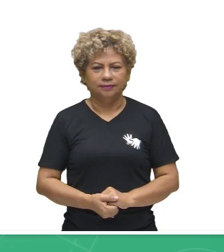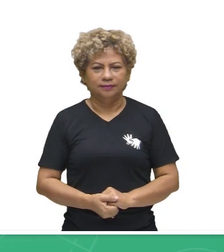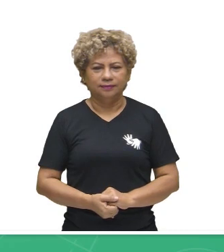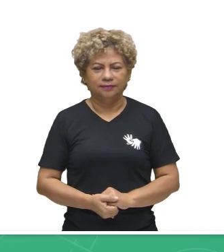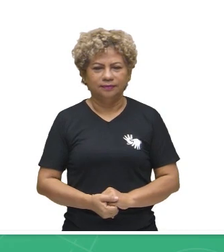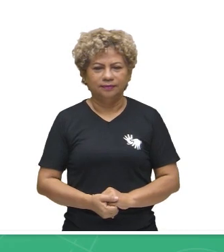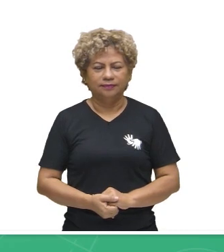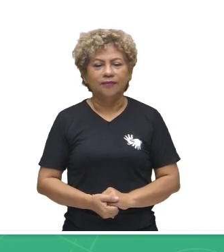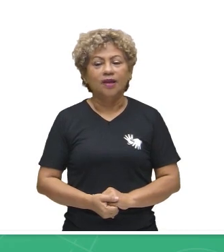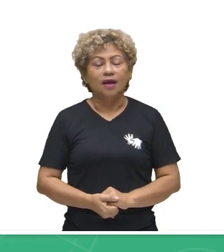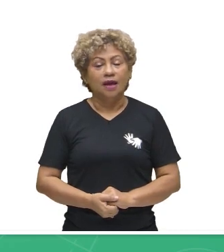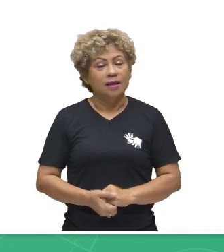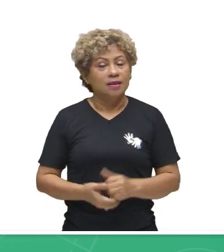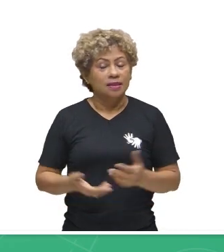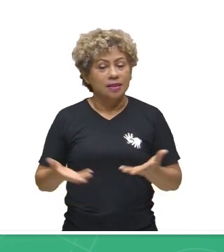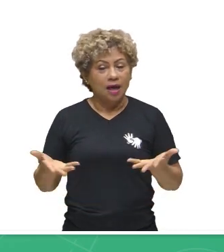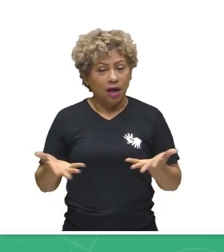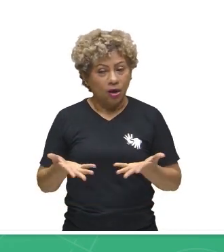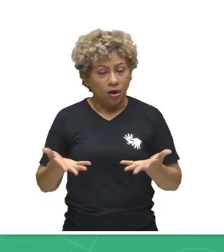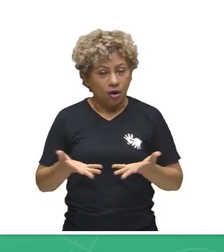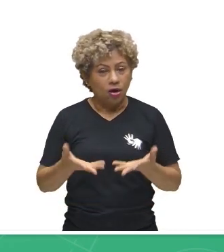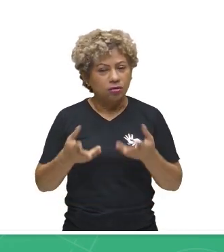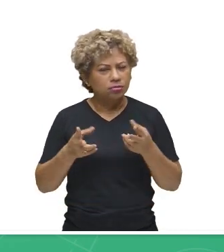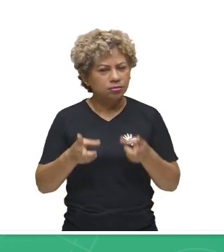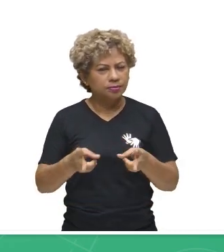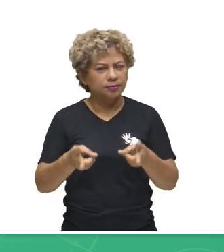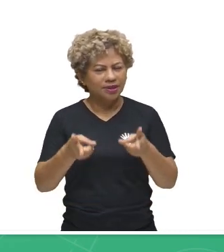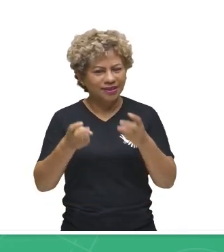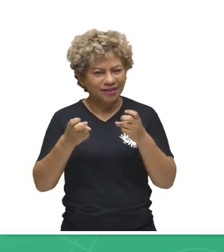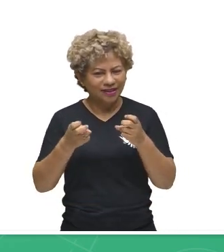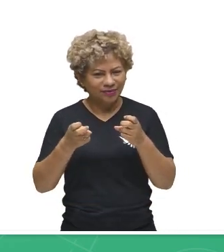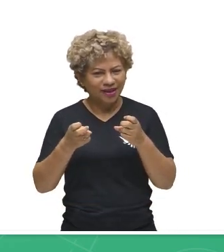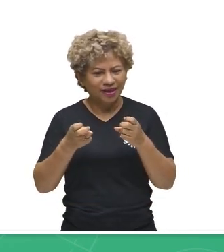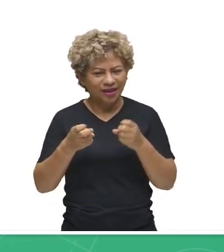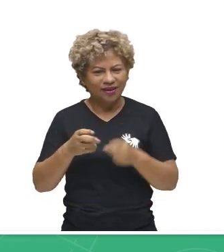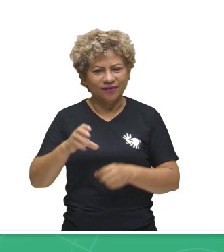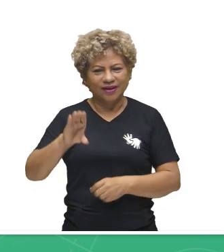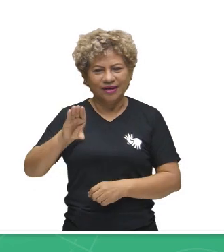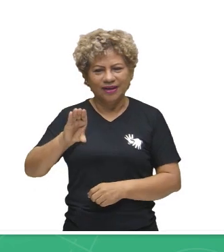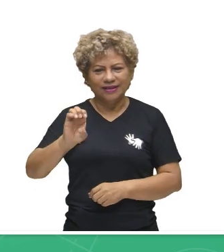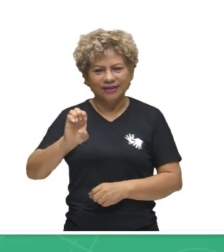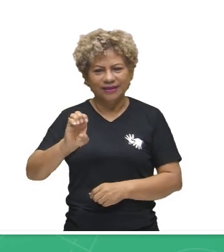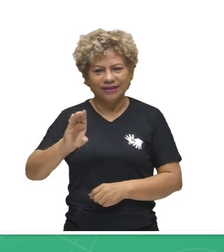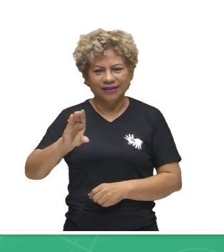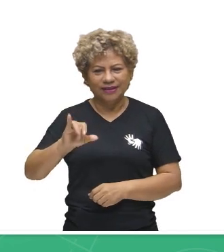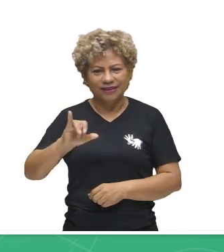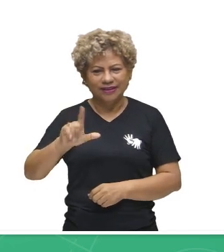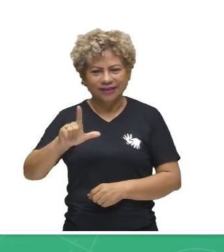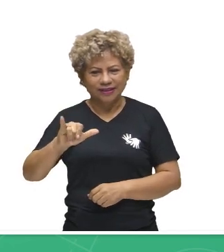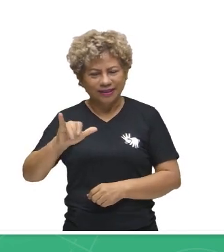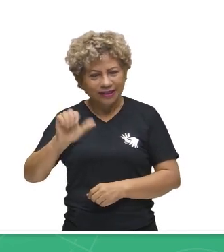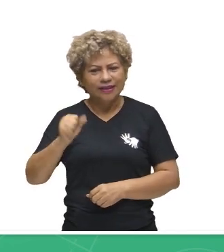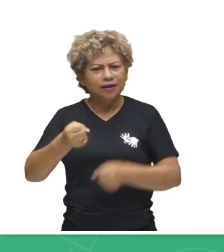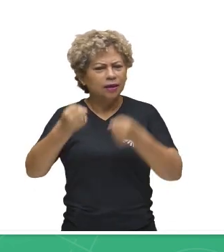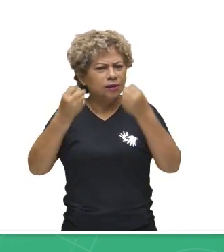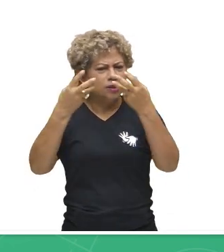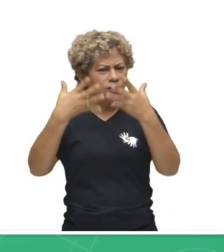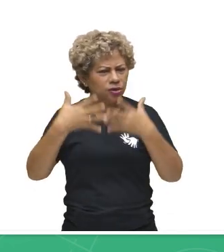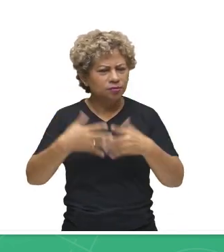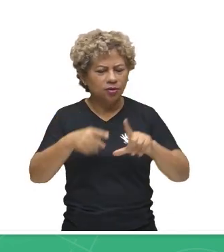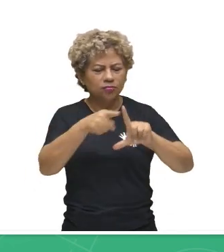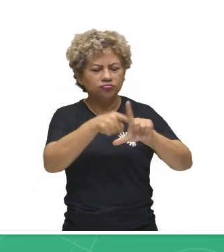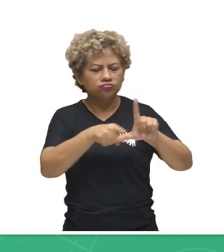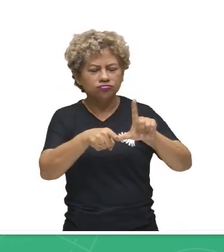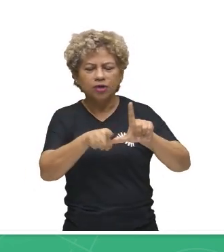Muito bem, pessoal. Viram quando a Cecília explicou do gráfico a inclinação da reta? Agora sim nós